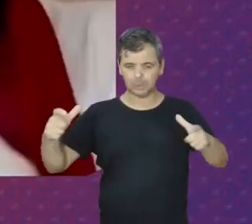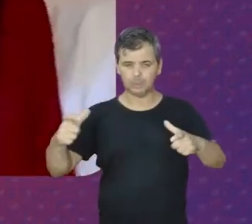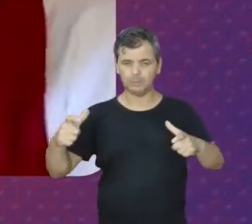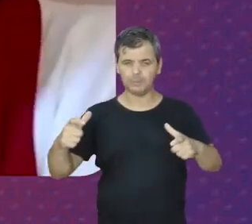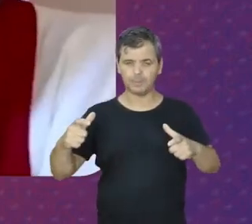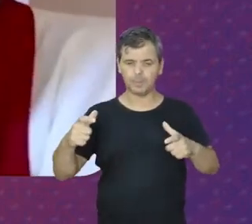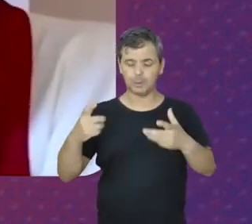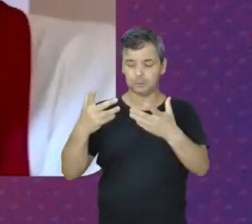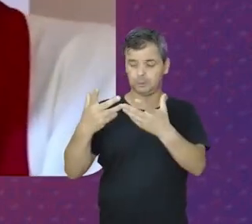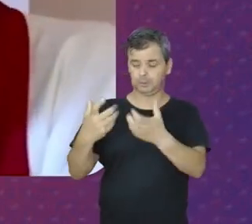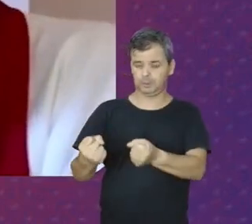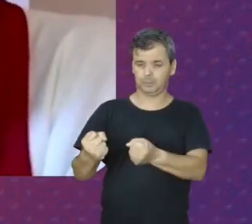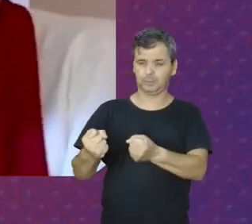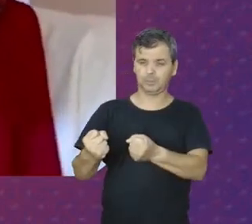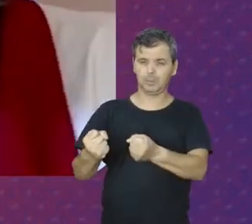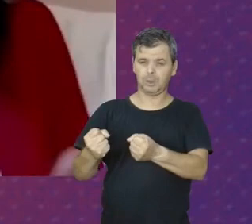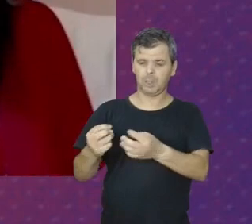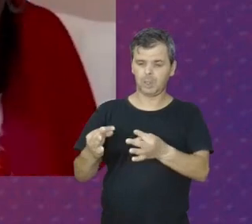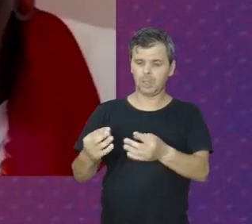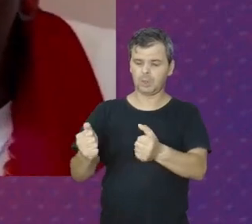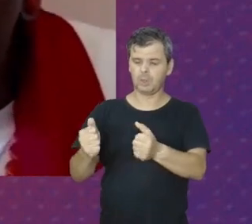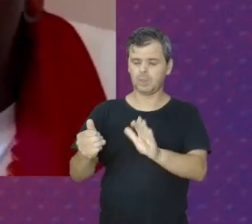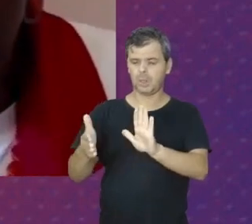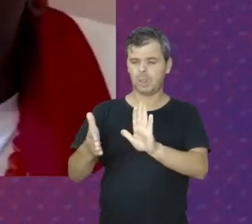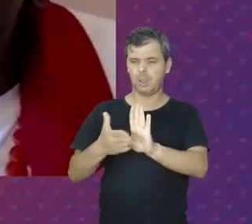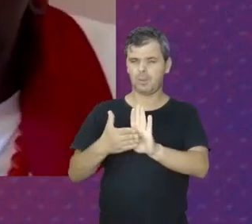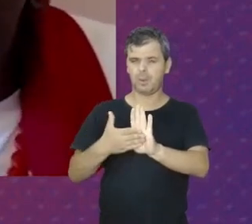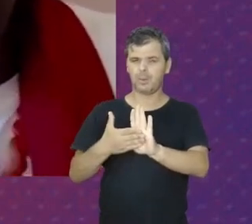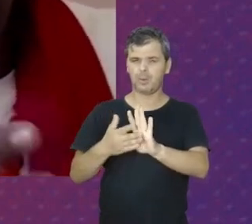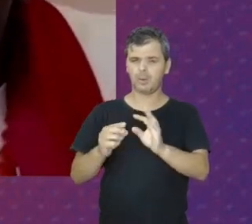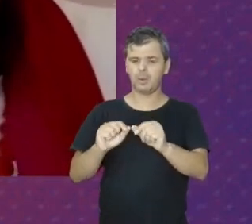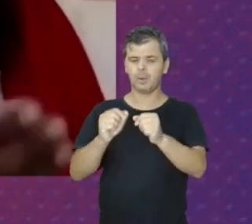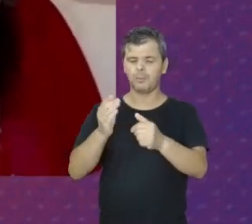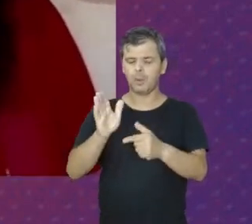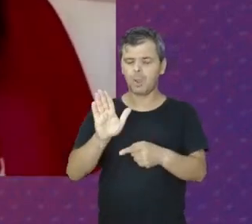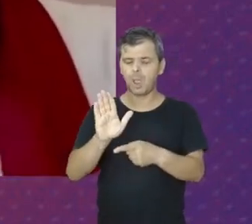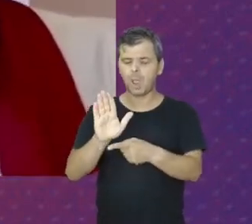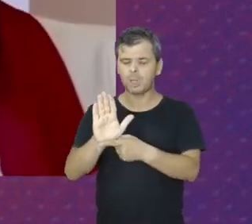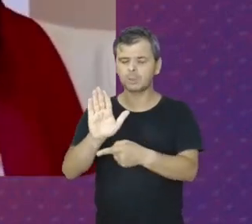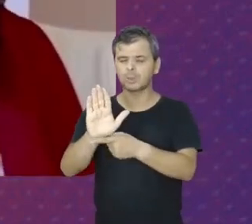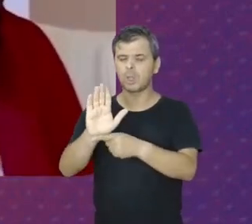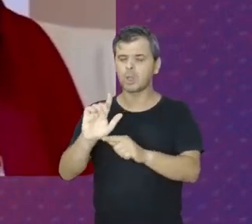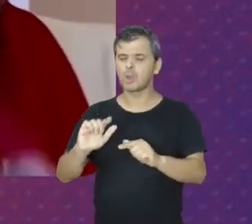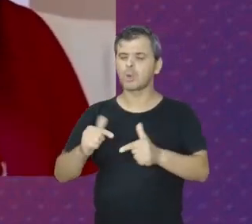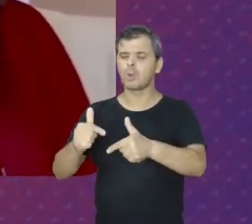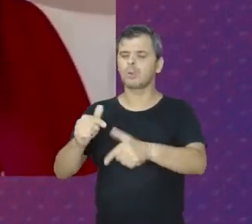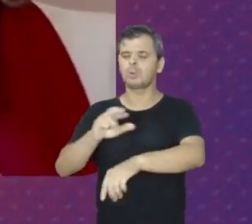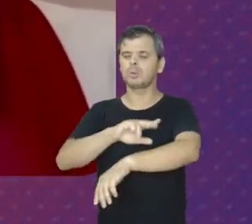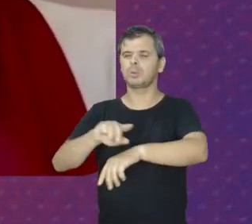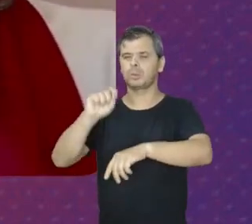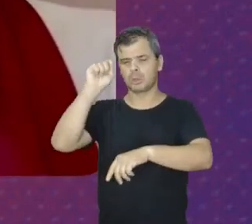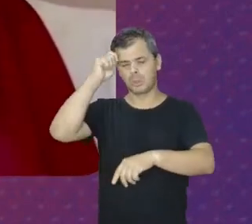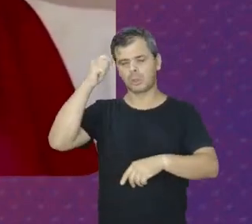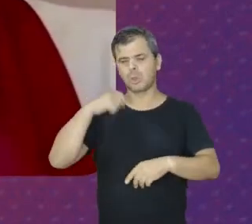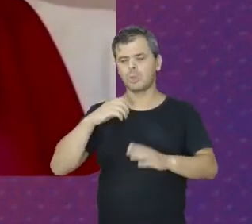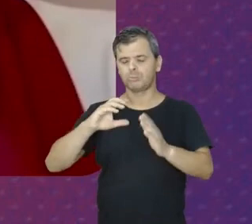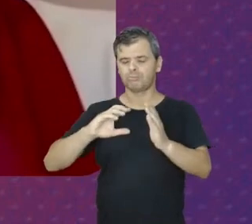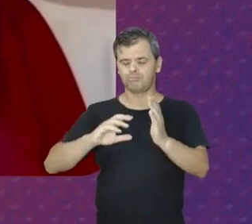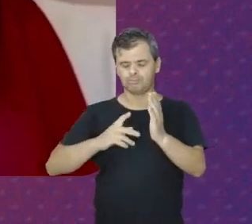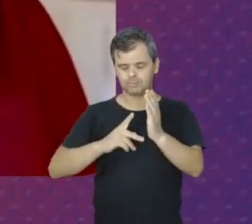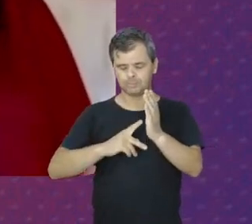de recepcionar todas as propostas que vão ajudar no combate ao racismo nos nossos